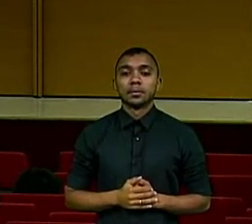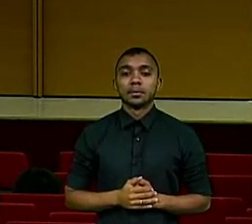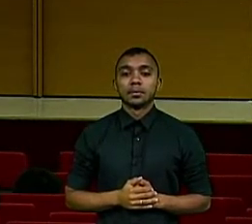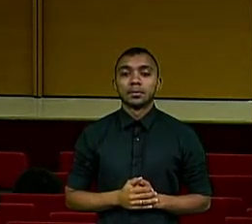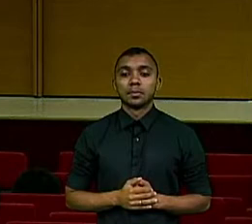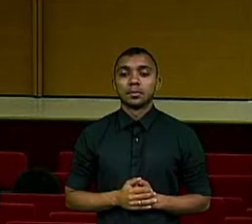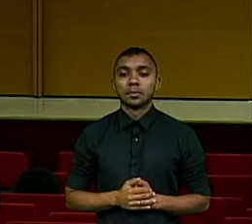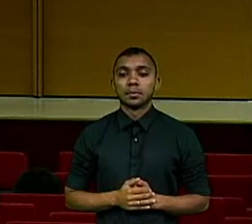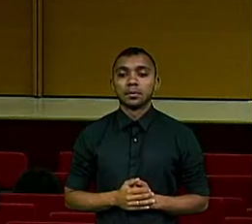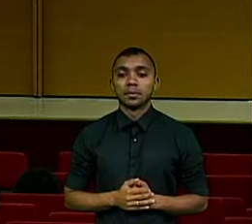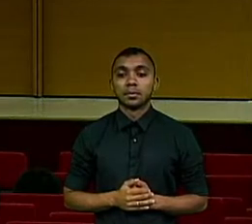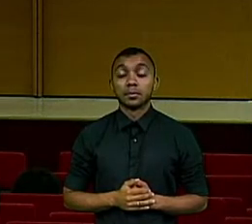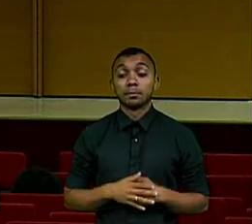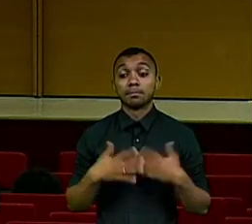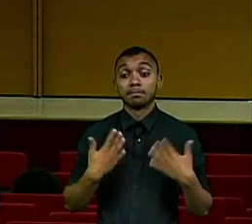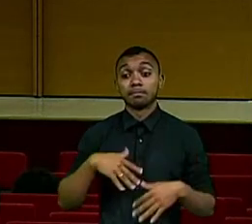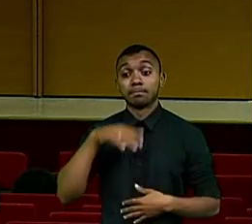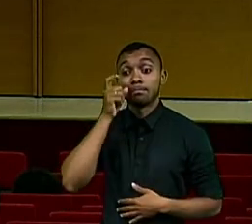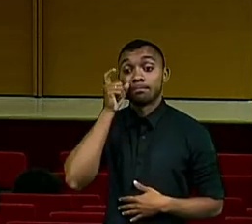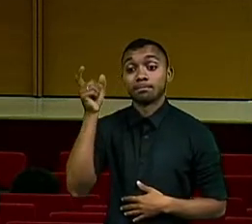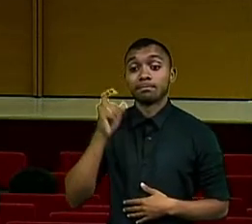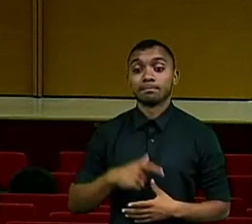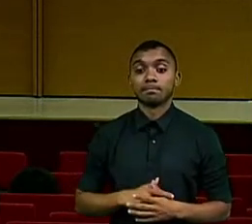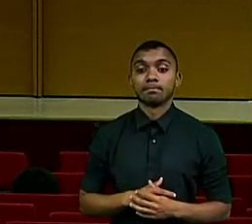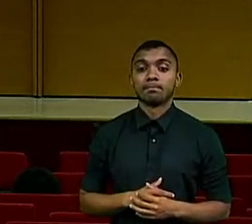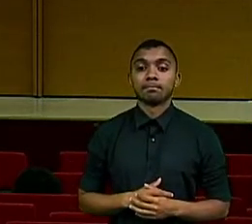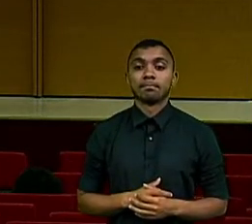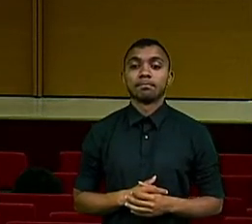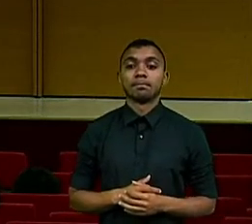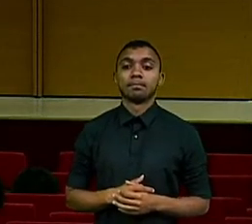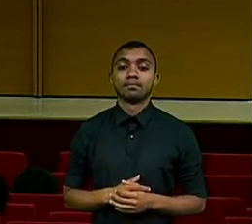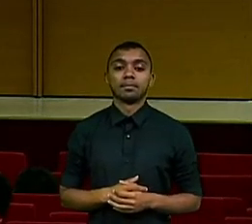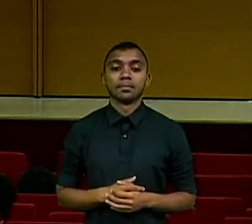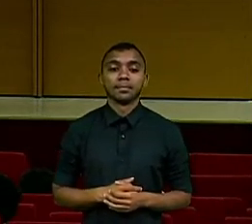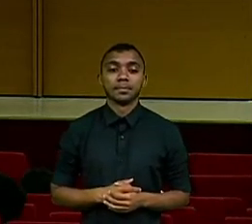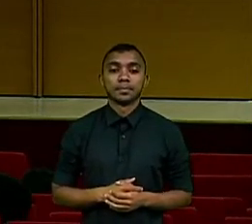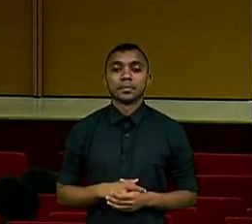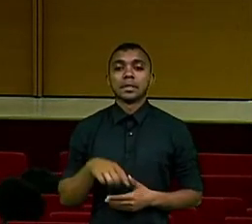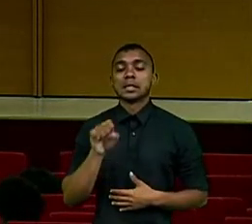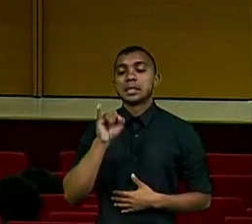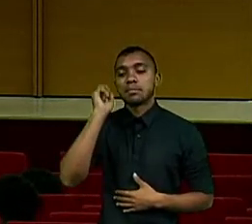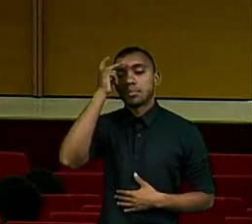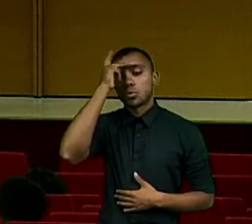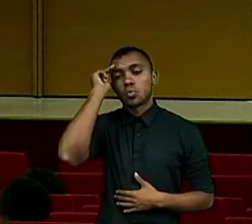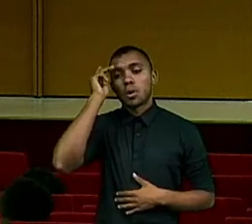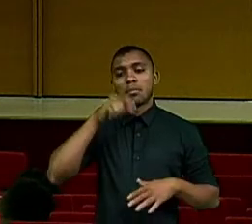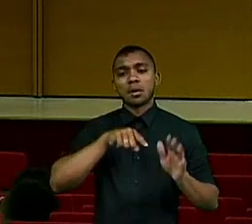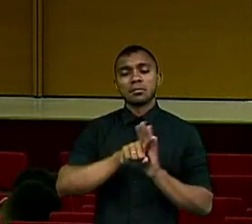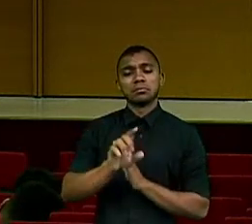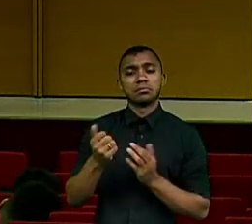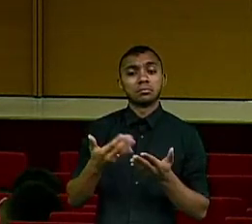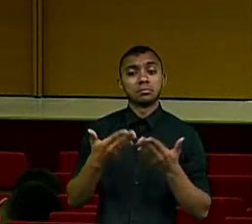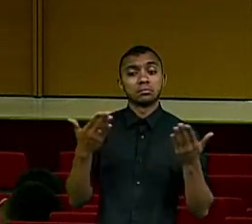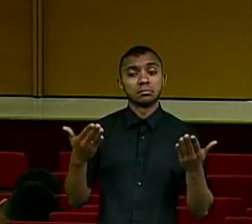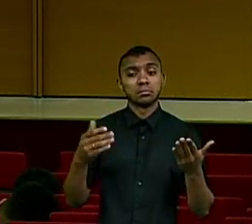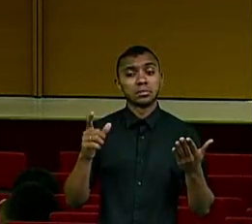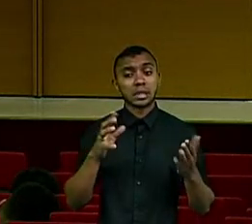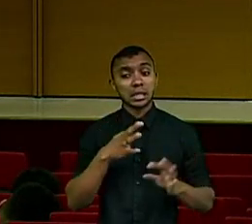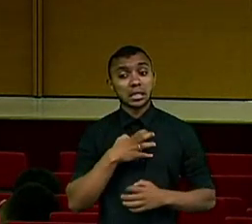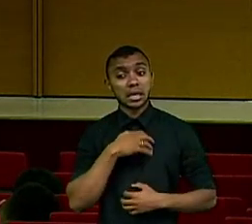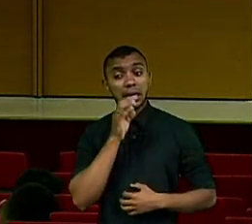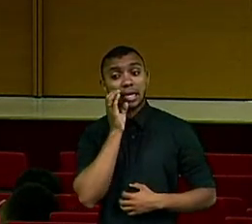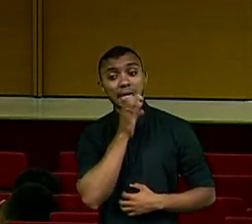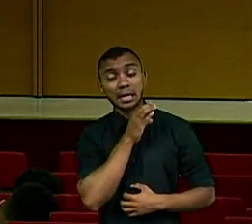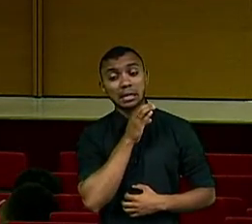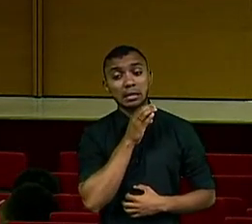olha como é interessante toda vida que alguém lhe perguntar se você está com calor